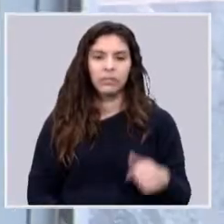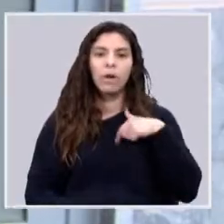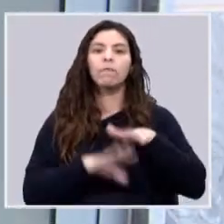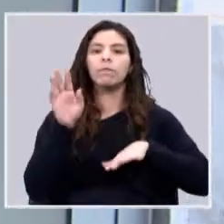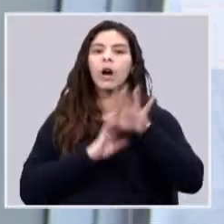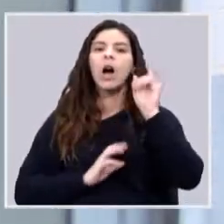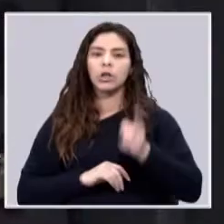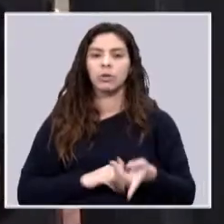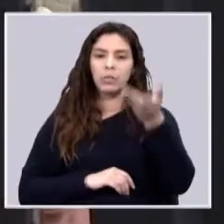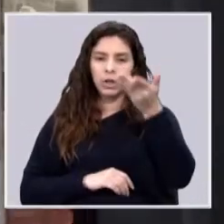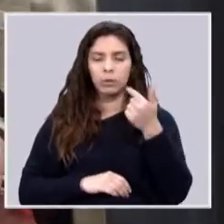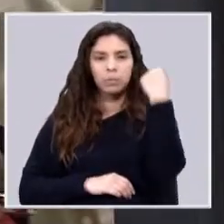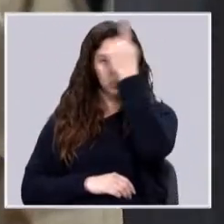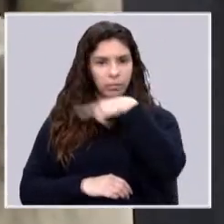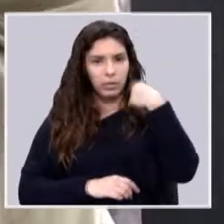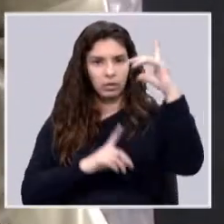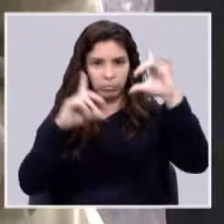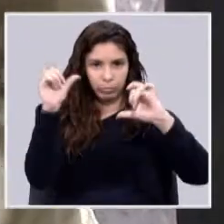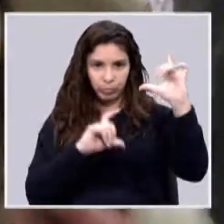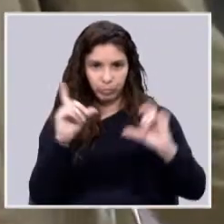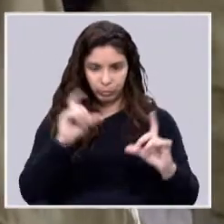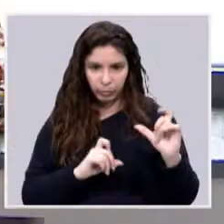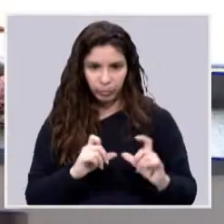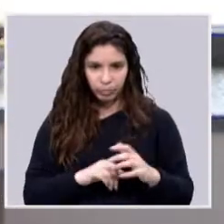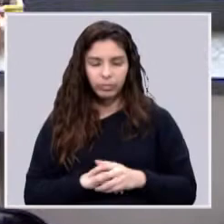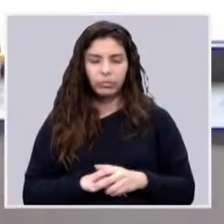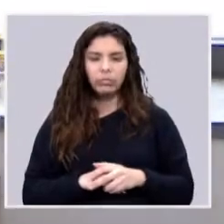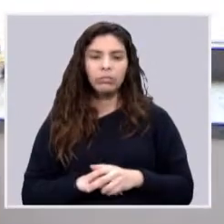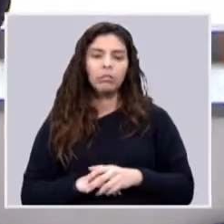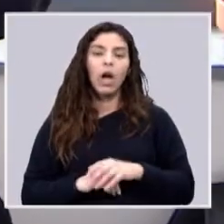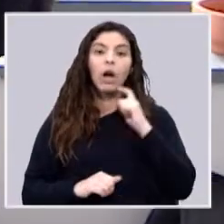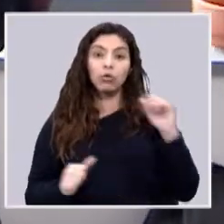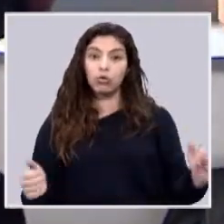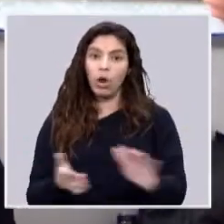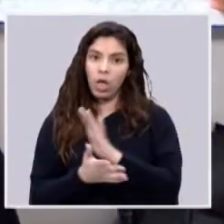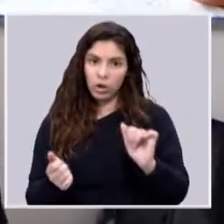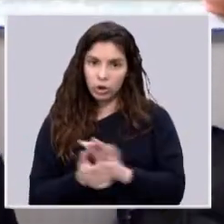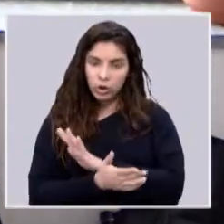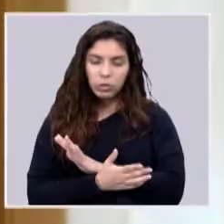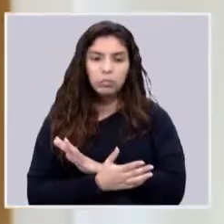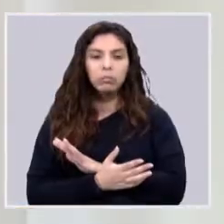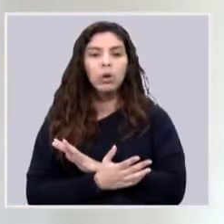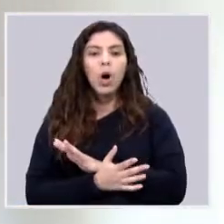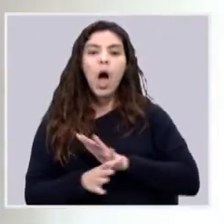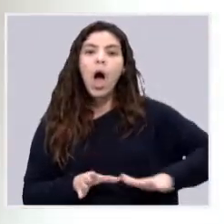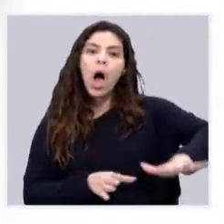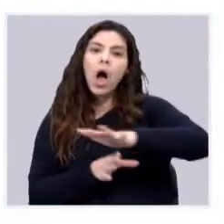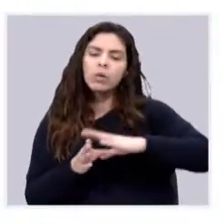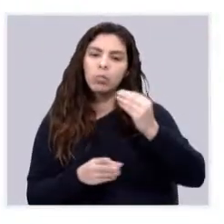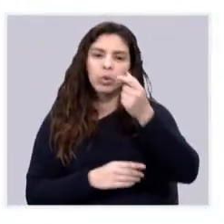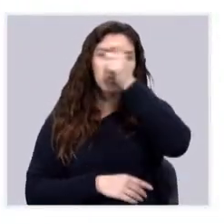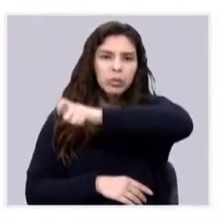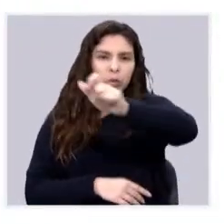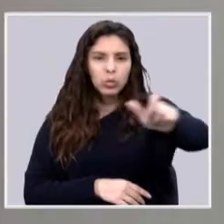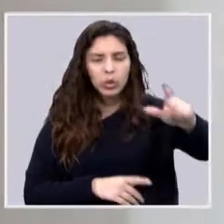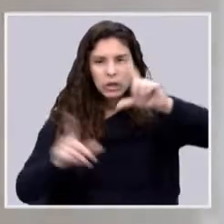Aqui o que eu faço mais são retratos. No jornalismo, no dia-a-dia, acaba-se por fotografar